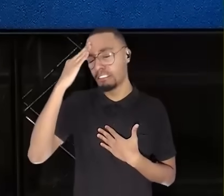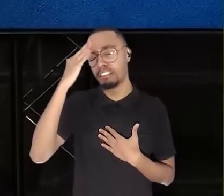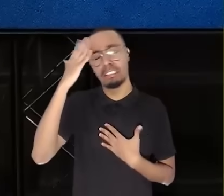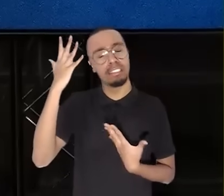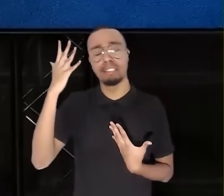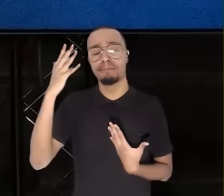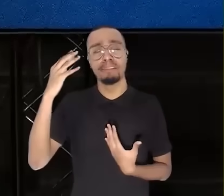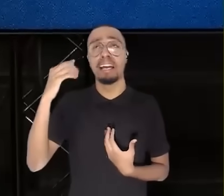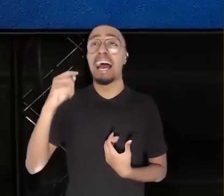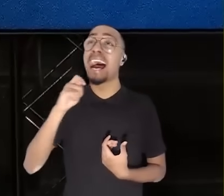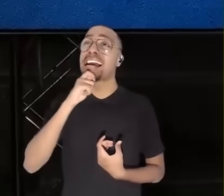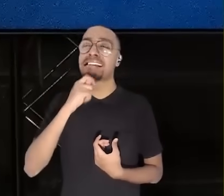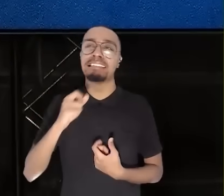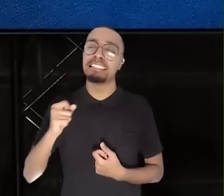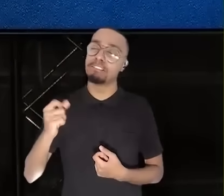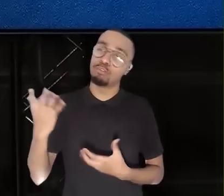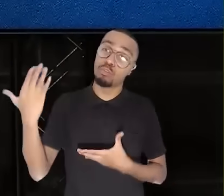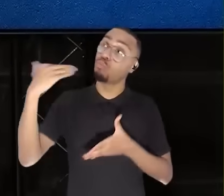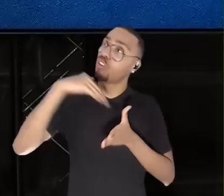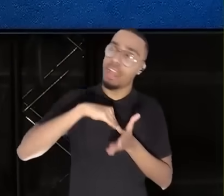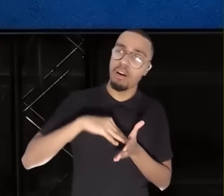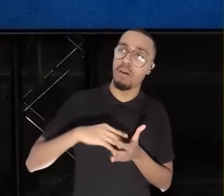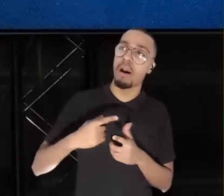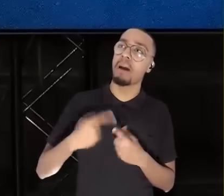Eu já sou abençoado, Senhor.